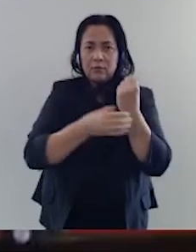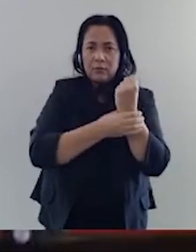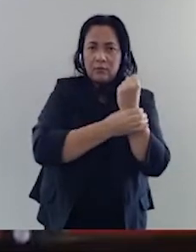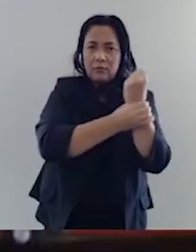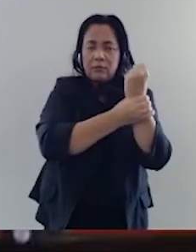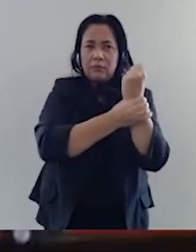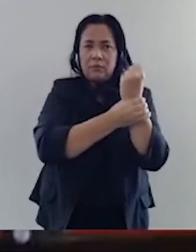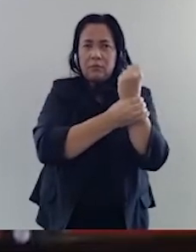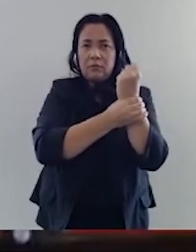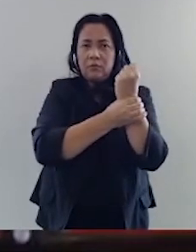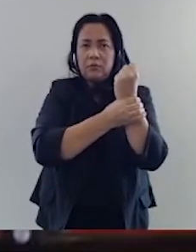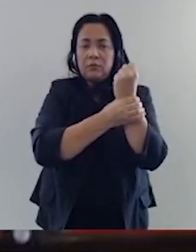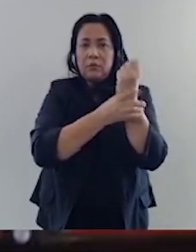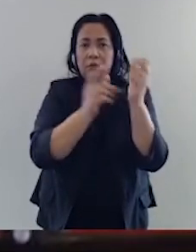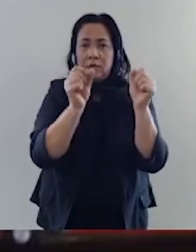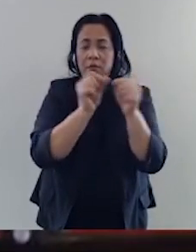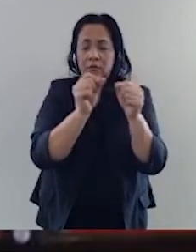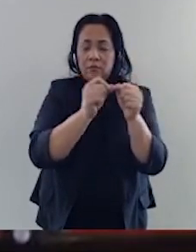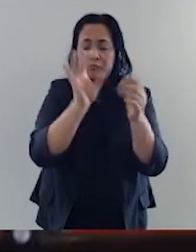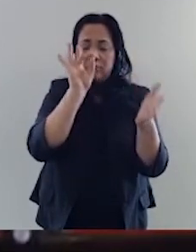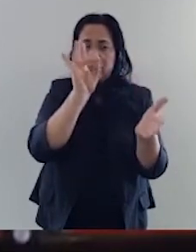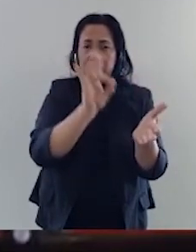da Constituição,